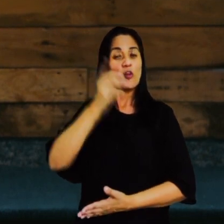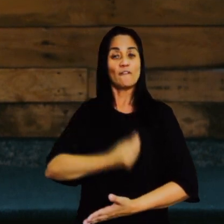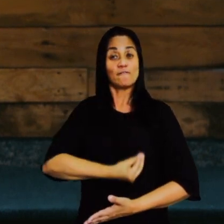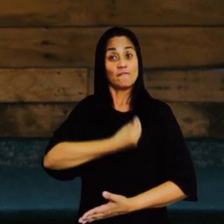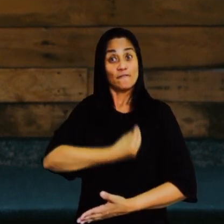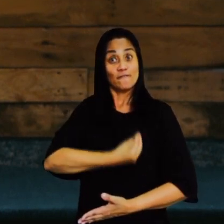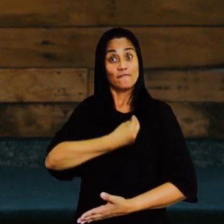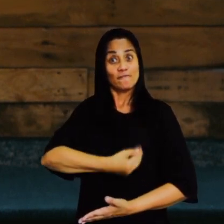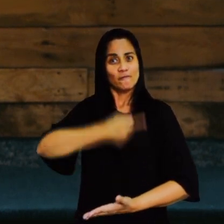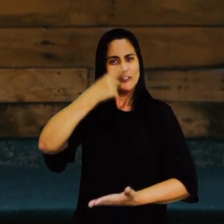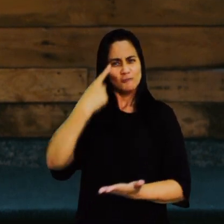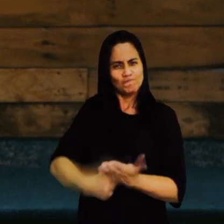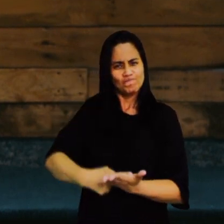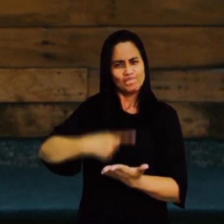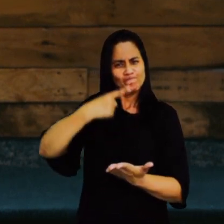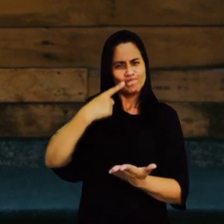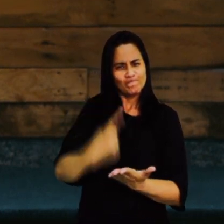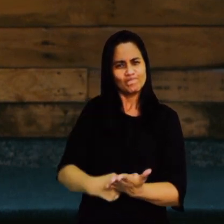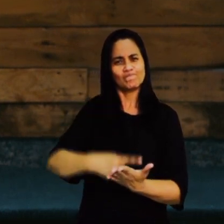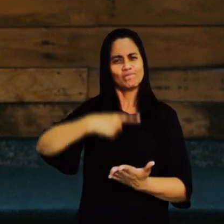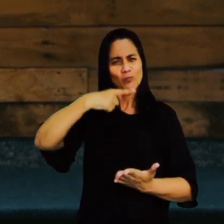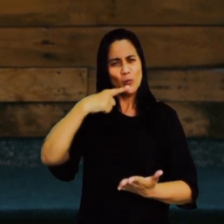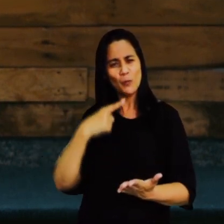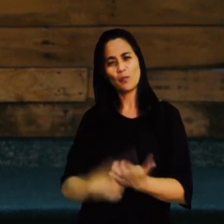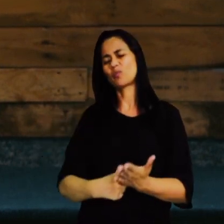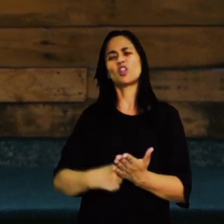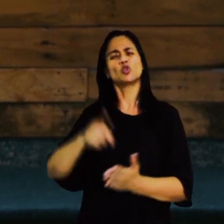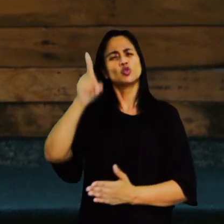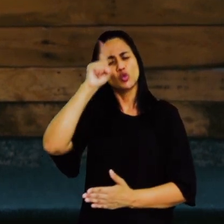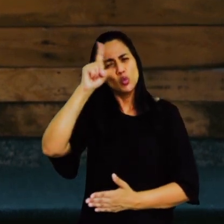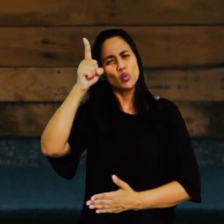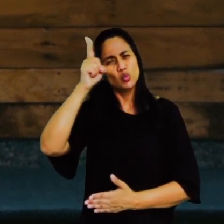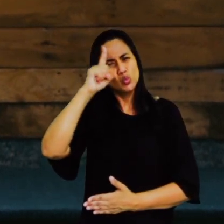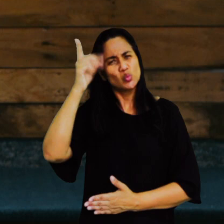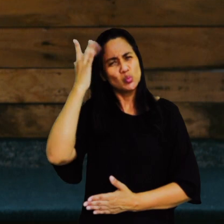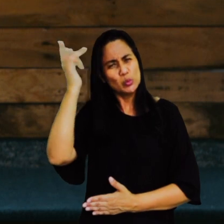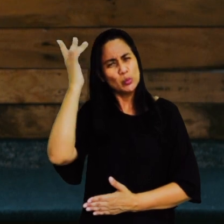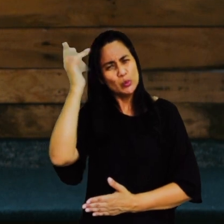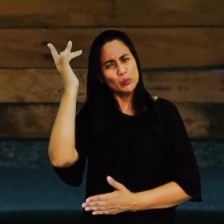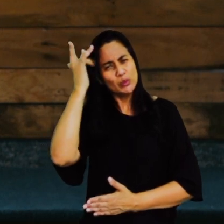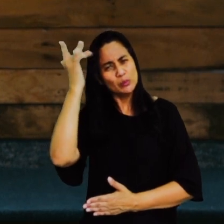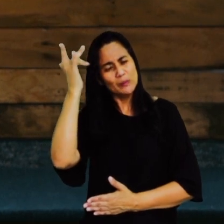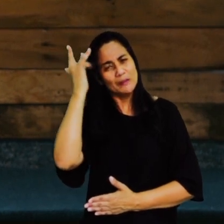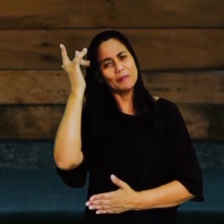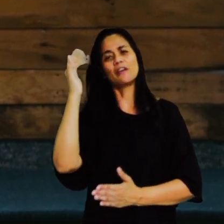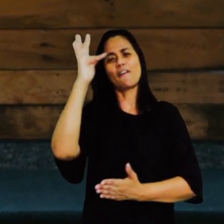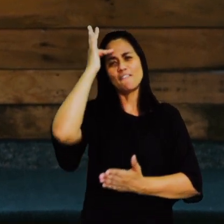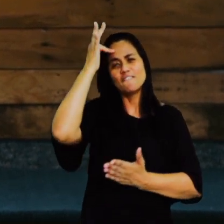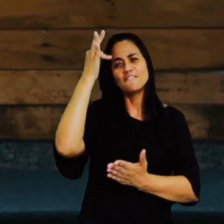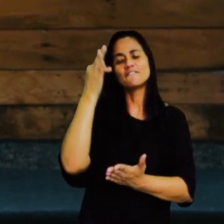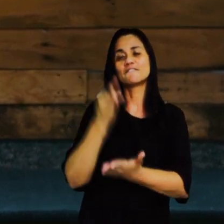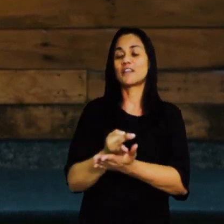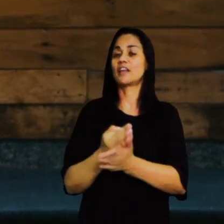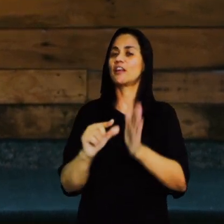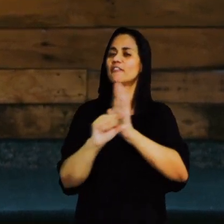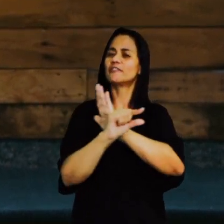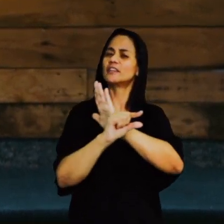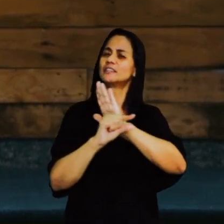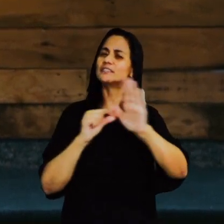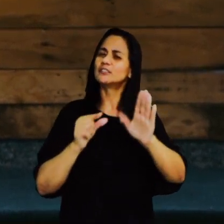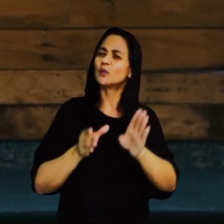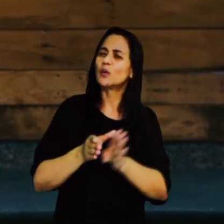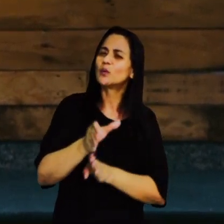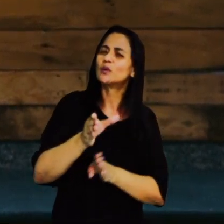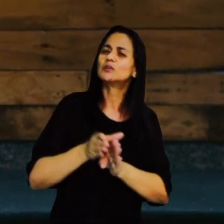todo santo dia. E o versículo fala: guardemos firmemente a